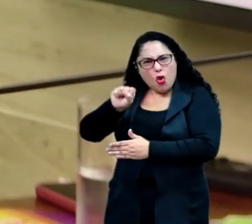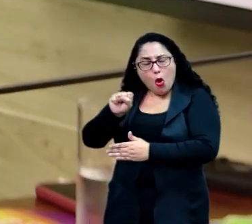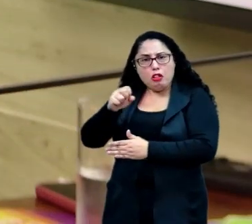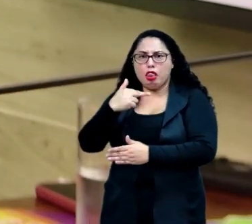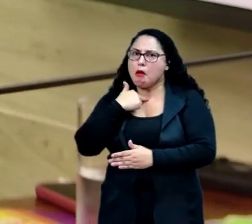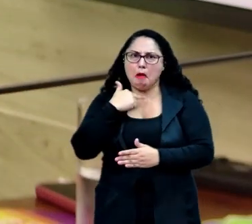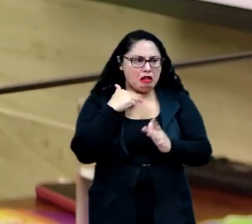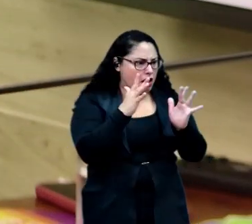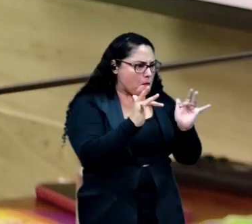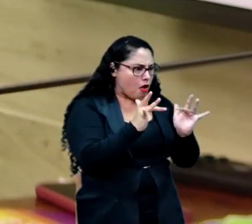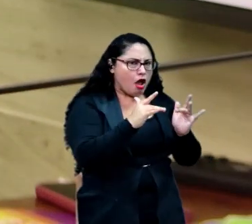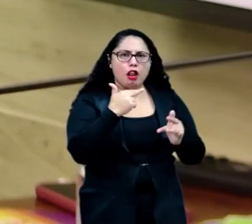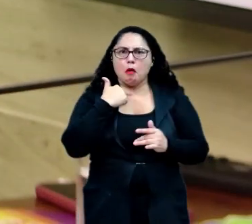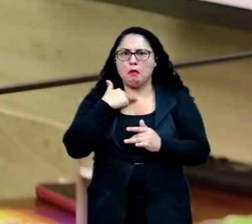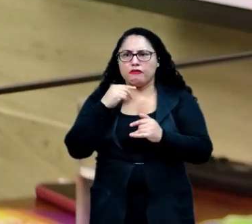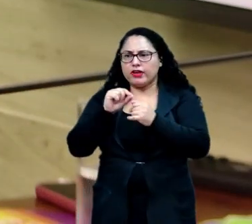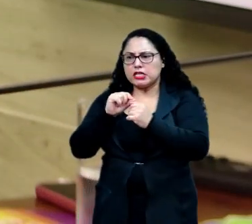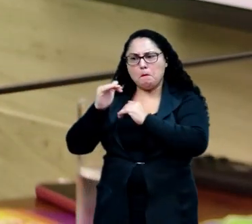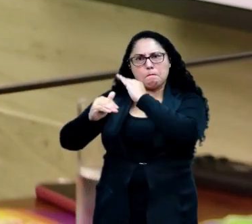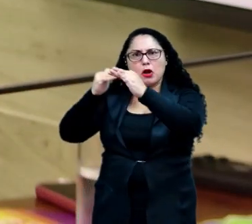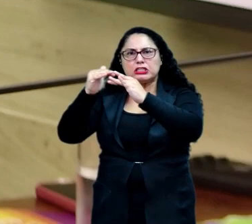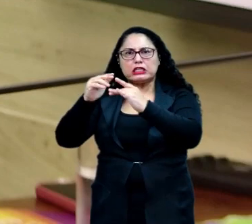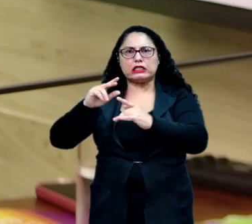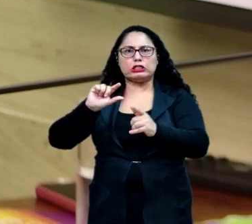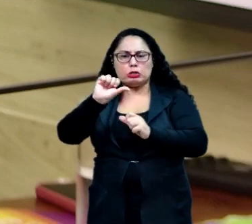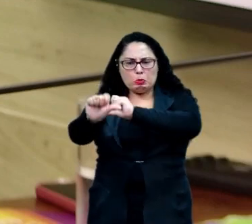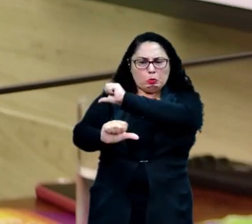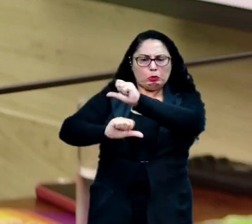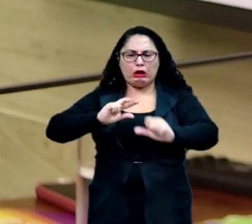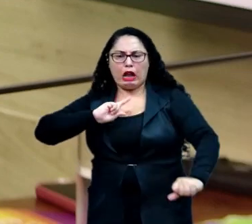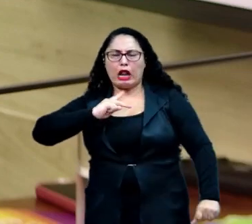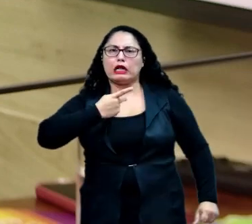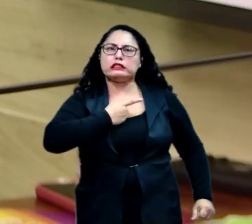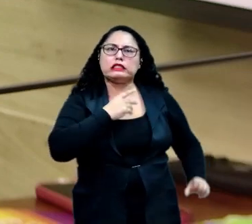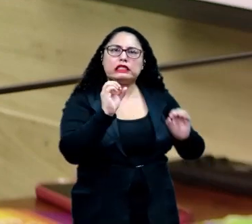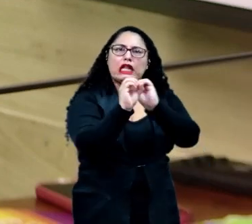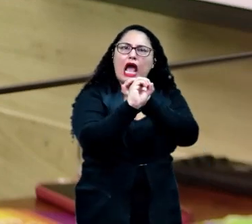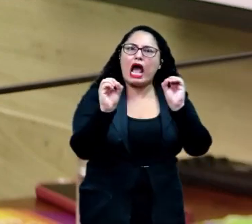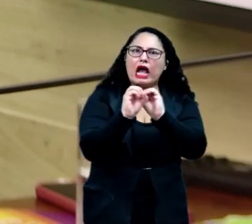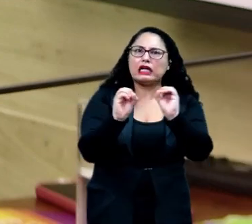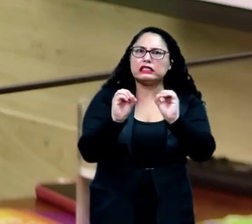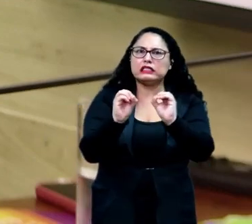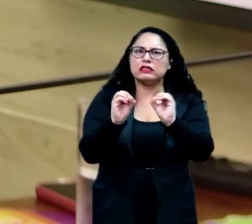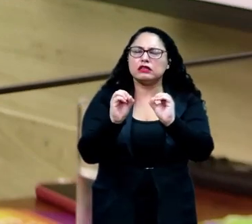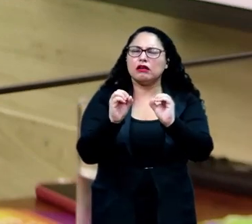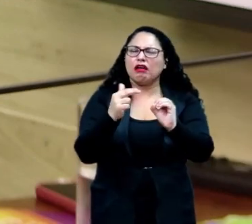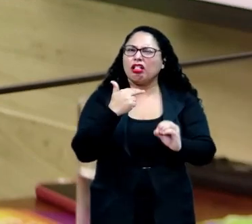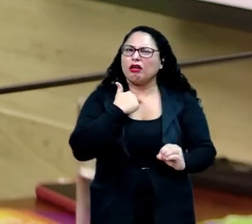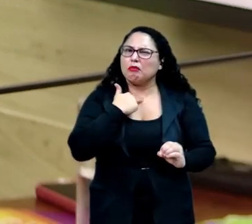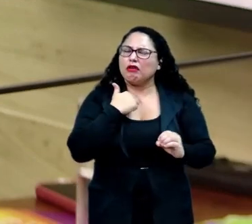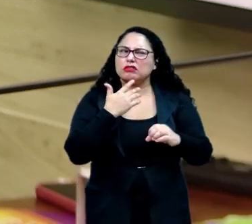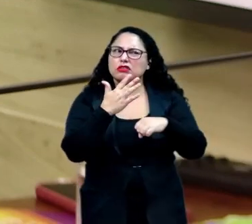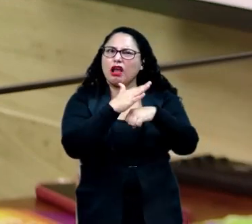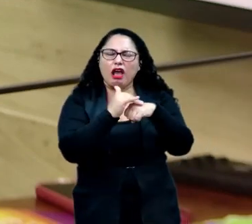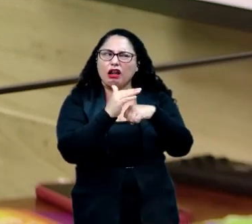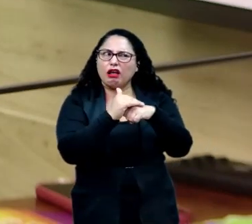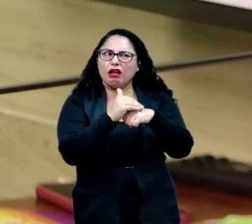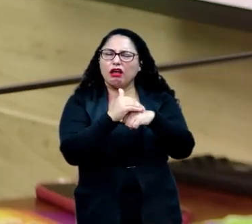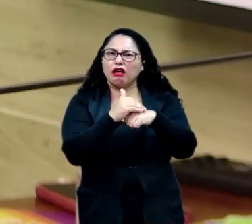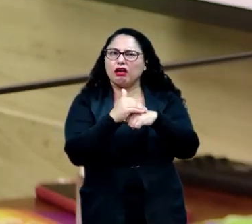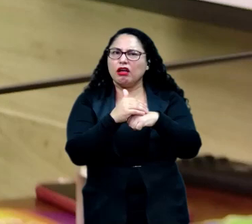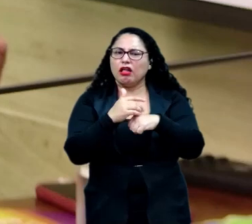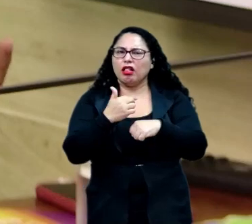posso namorar, eu não posso fazer nenhum processo de transexualização, e eu não posso ter afeto, eu não posso